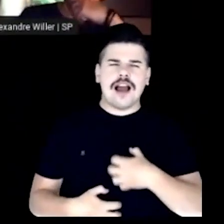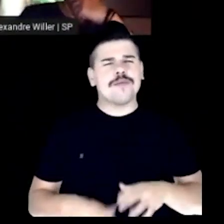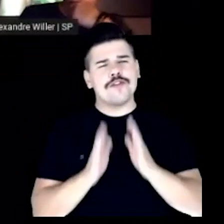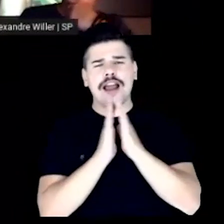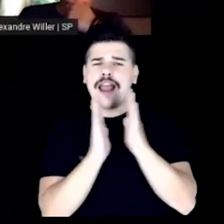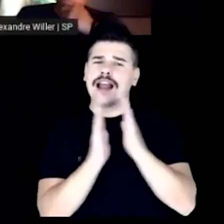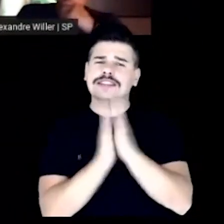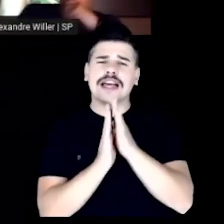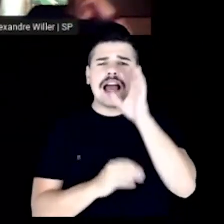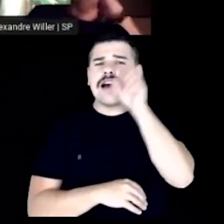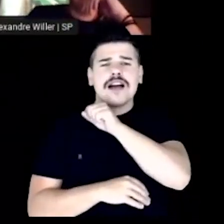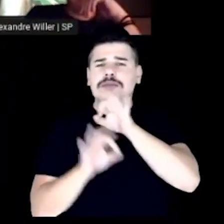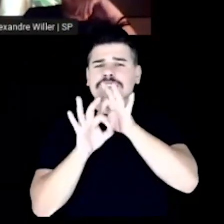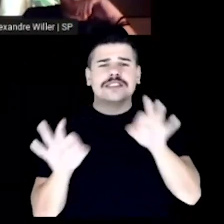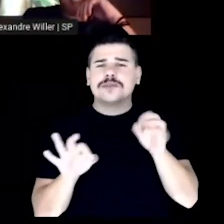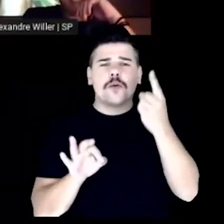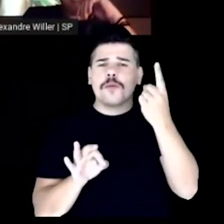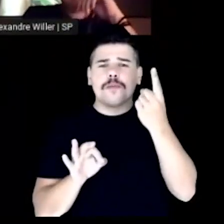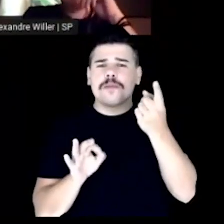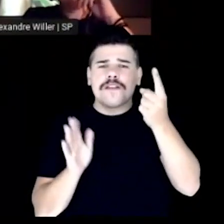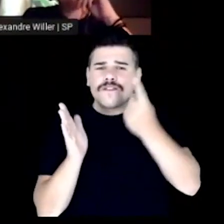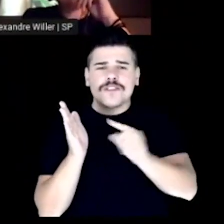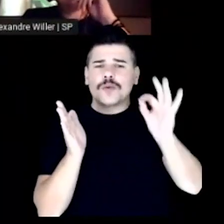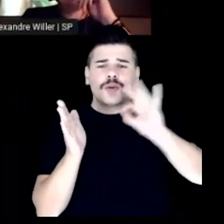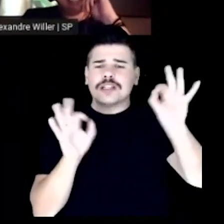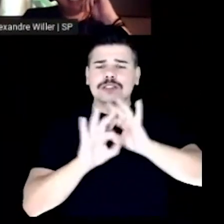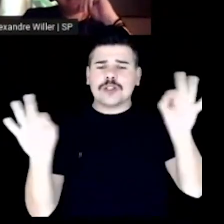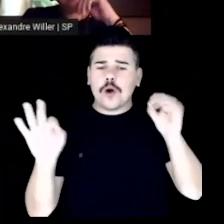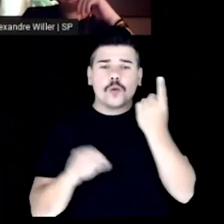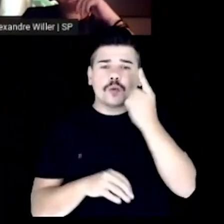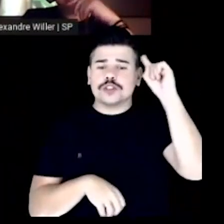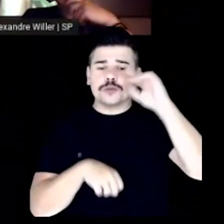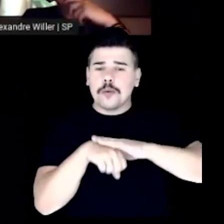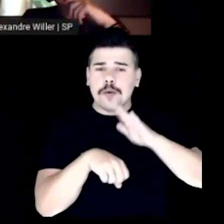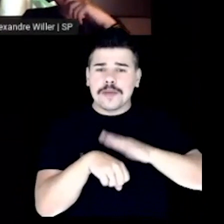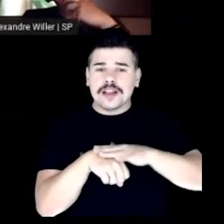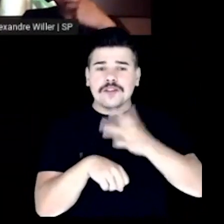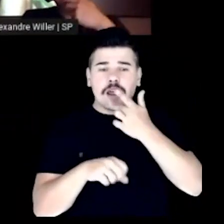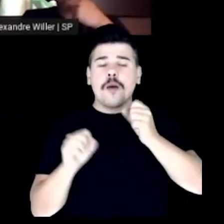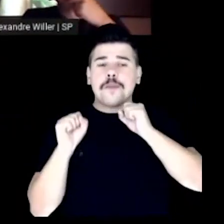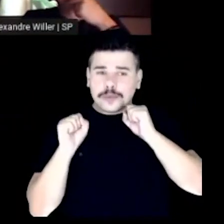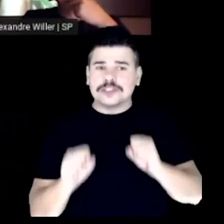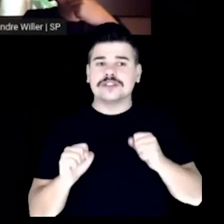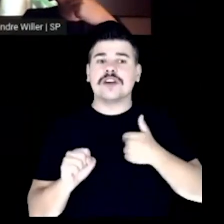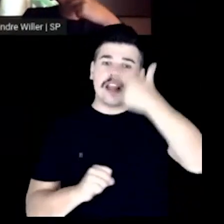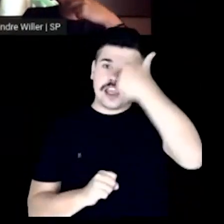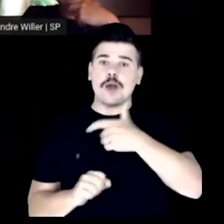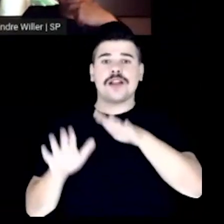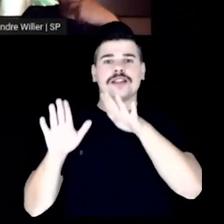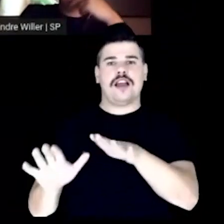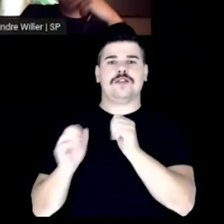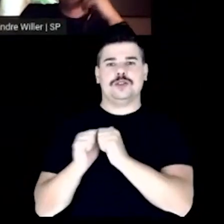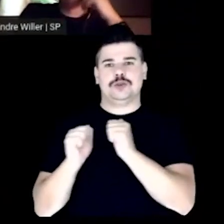E eu já, só essa palavrinha aqui, só essa vírgula aqui. Então, assim, até o último momento